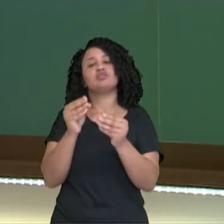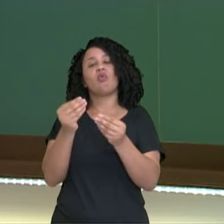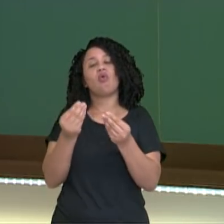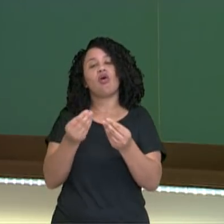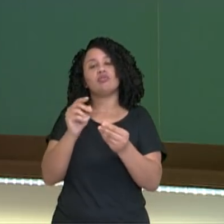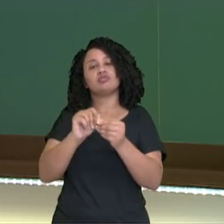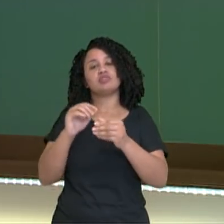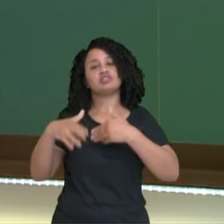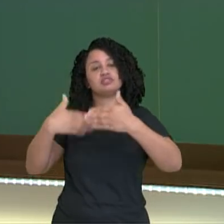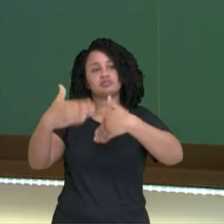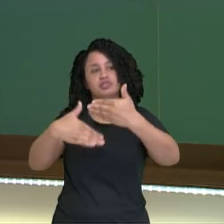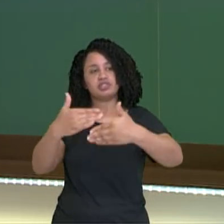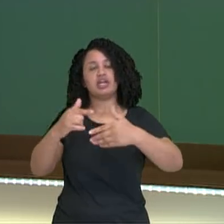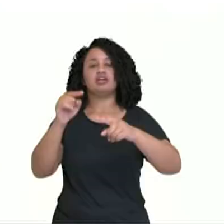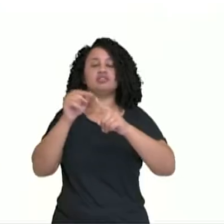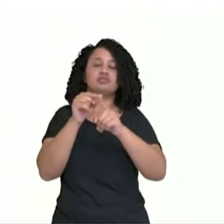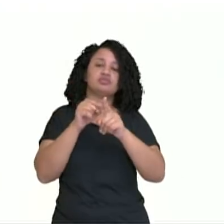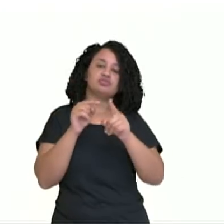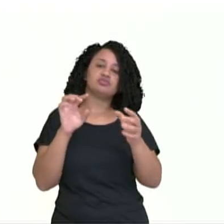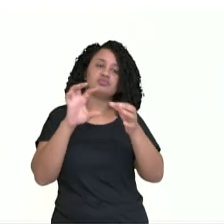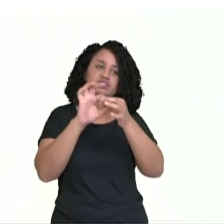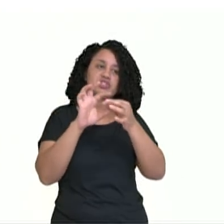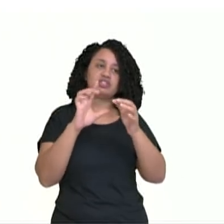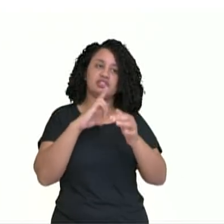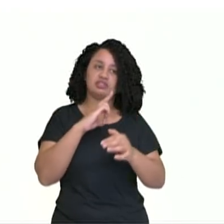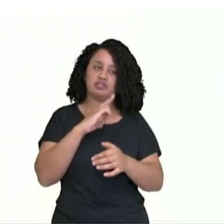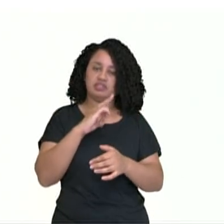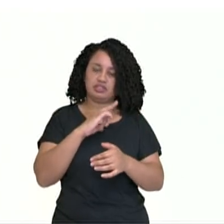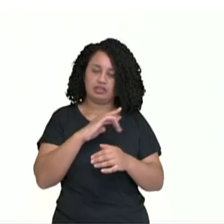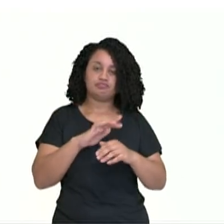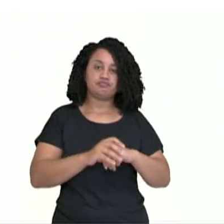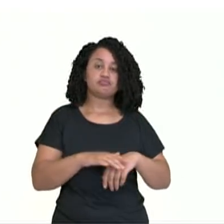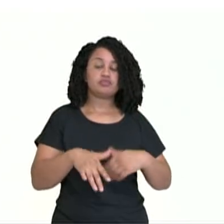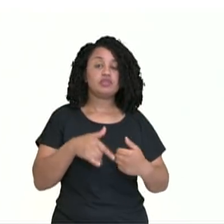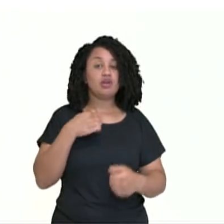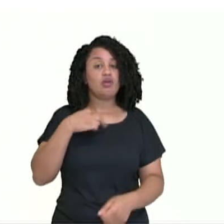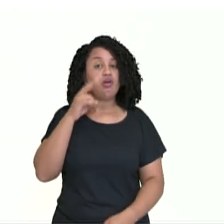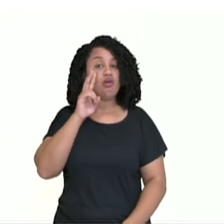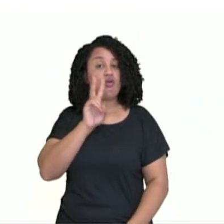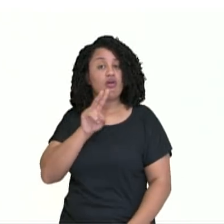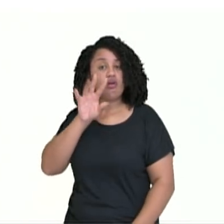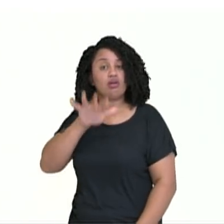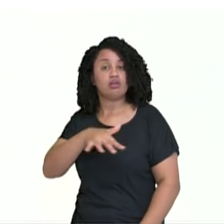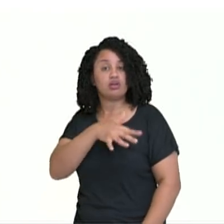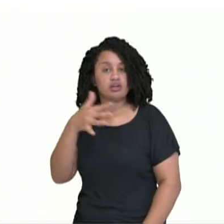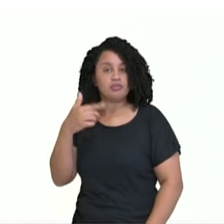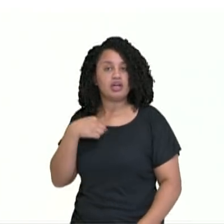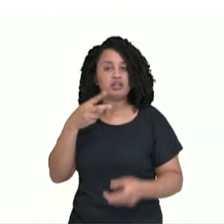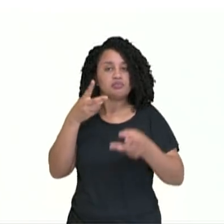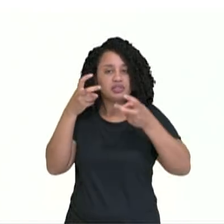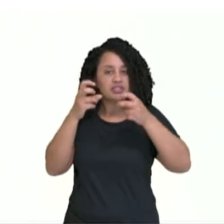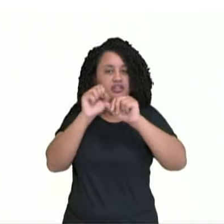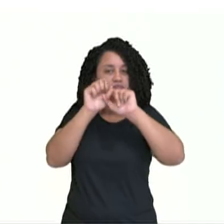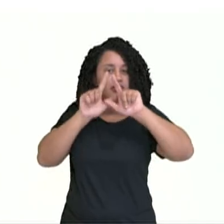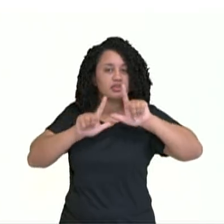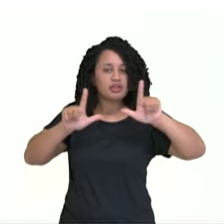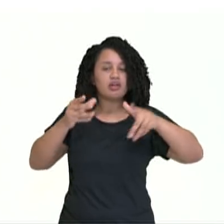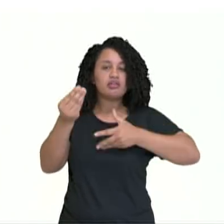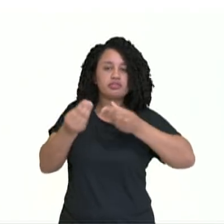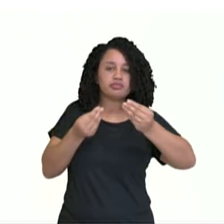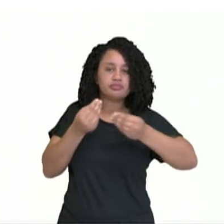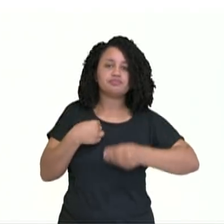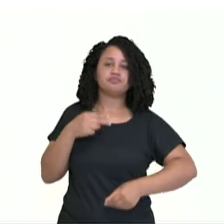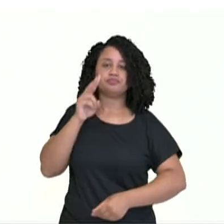hibridização e as ligações. Então, quando nós temos uma ligação simples, a hibridização é sp3. Quando nós temos uma